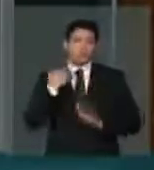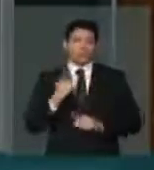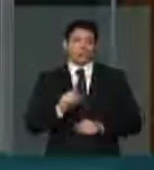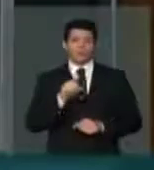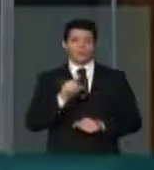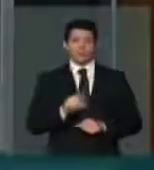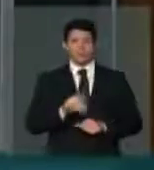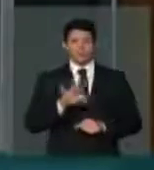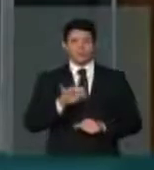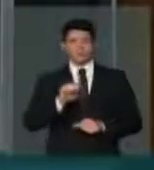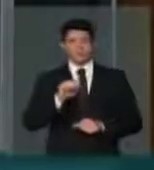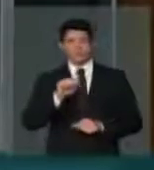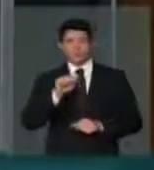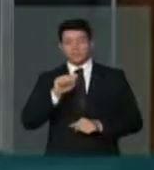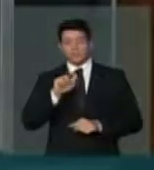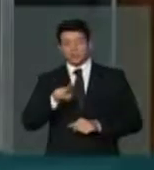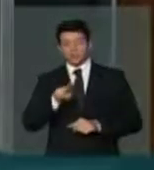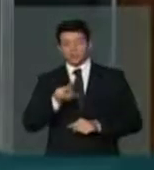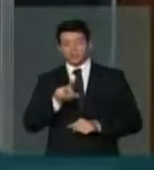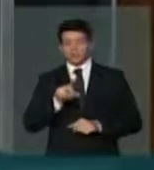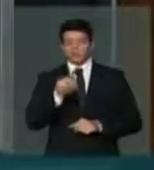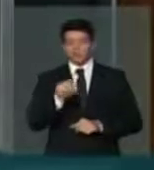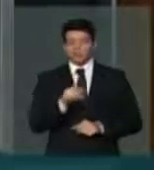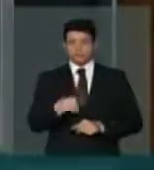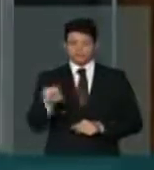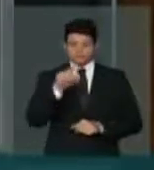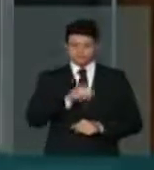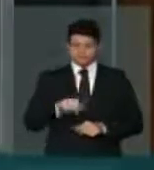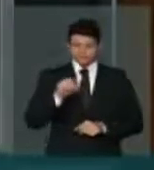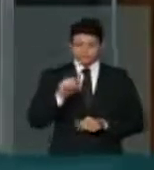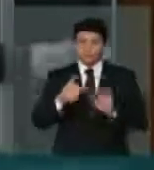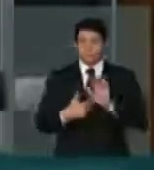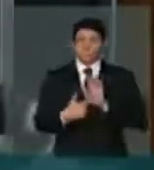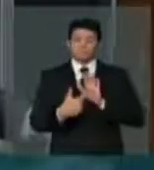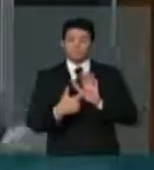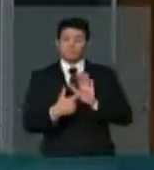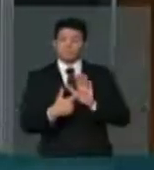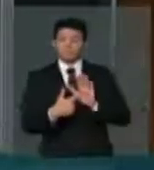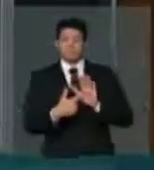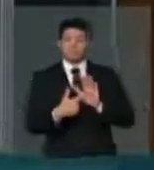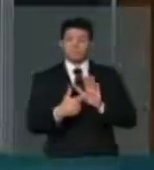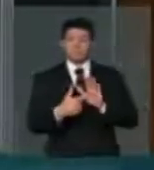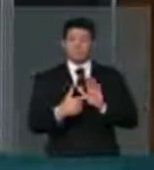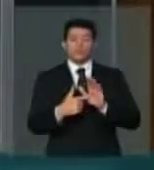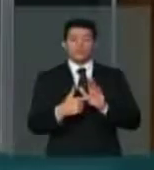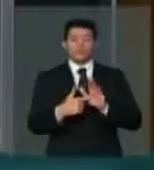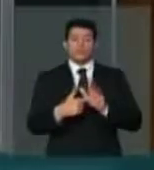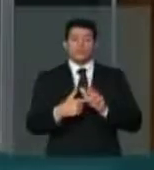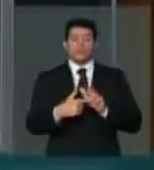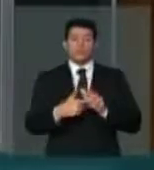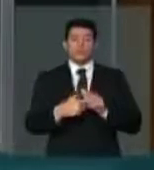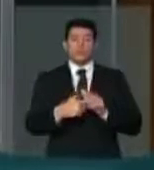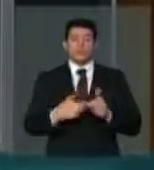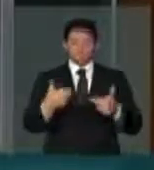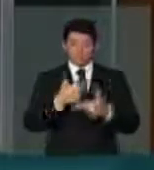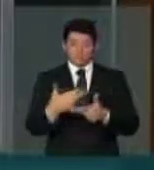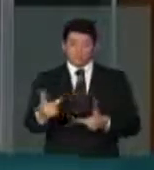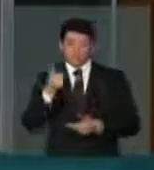seus lucros, e sem contar que toda a rede bancária, todos os bancos